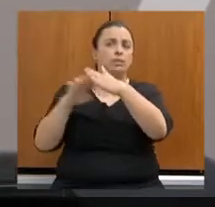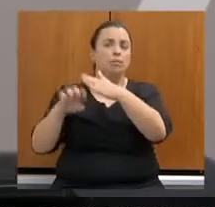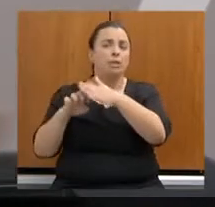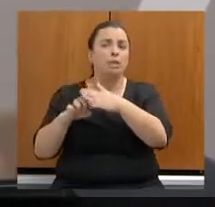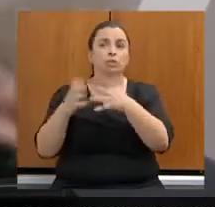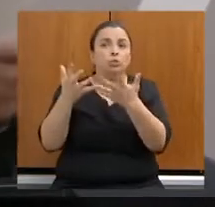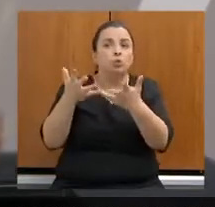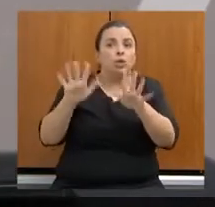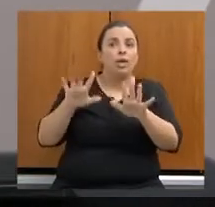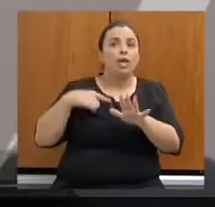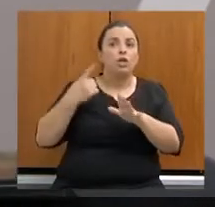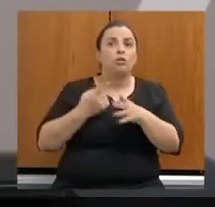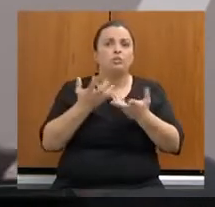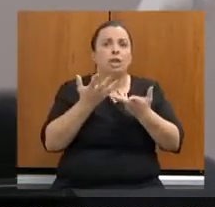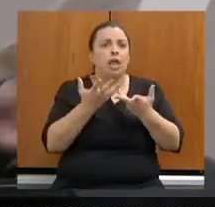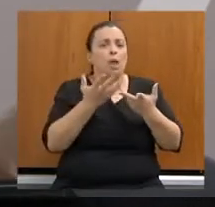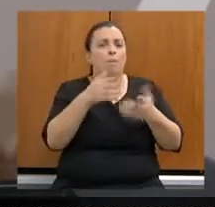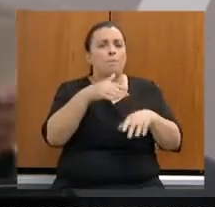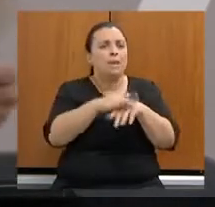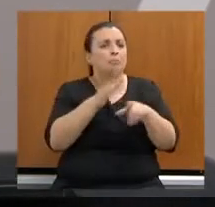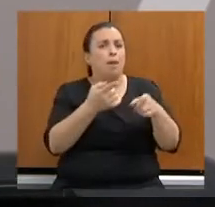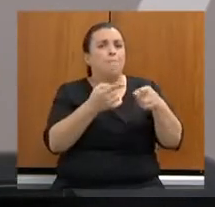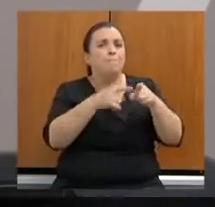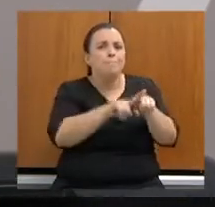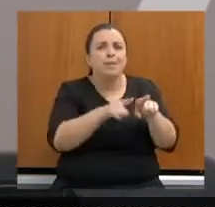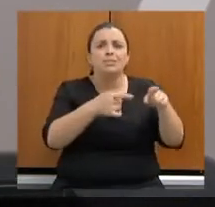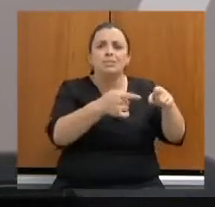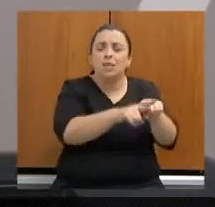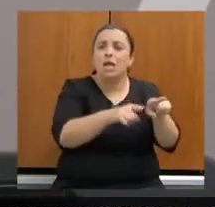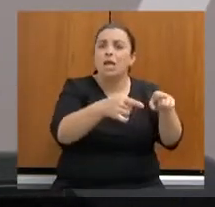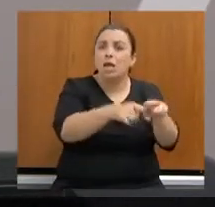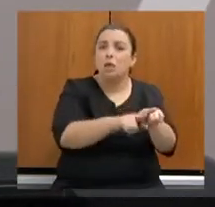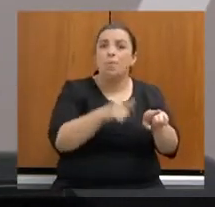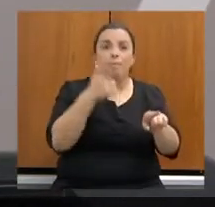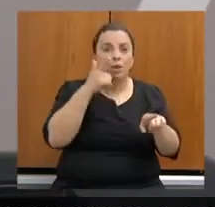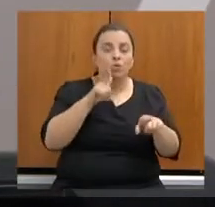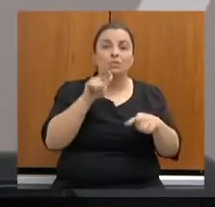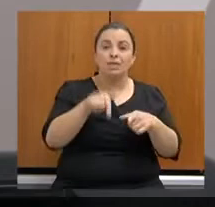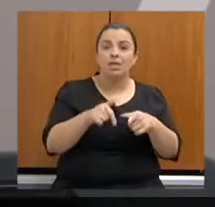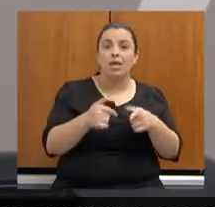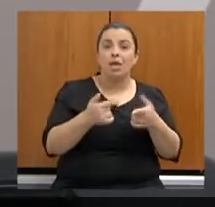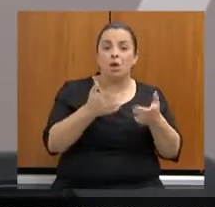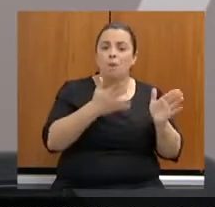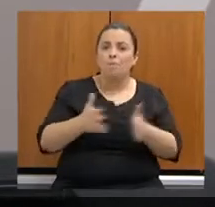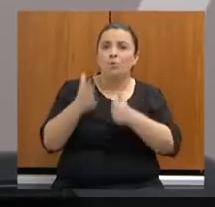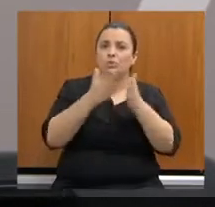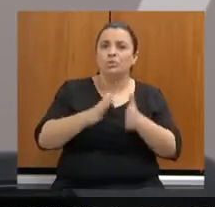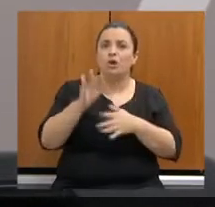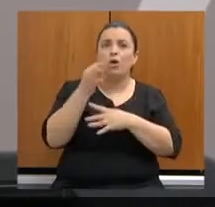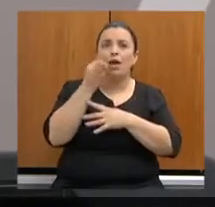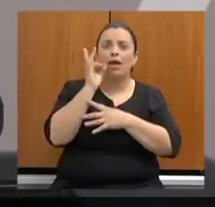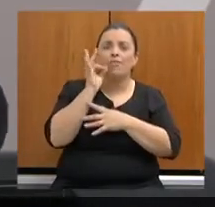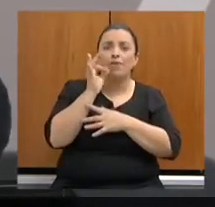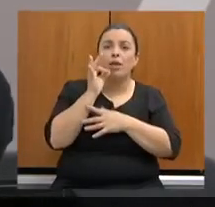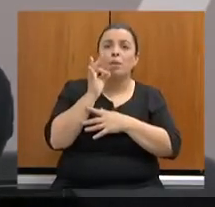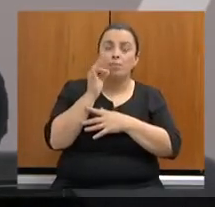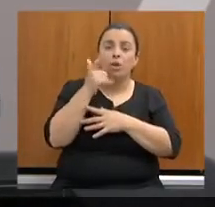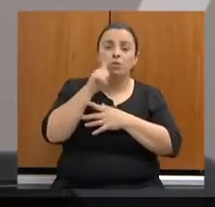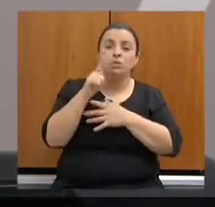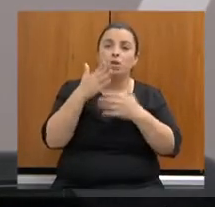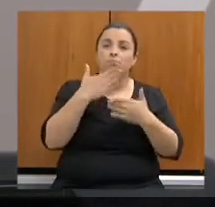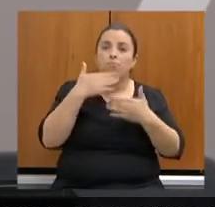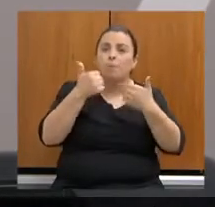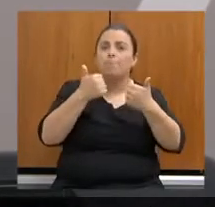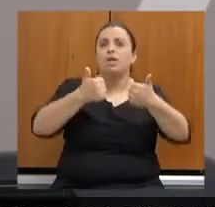parceiros empreendedores para essa cadeia produtiva do café para ela poder melhorar